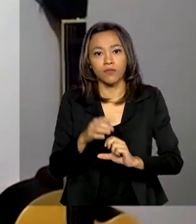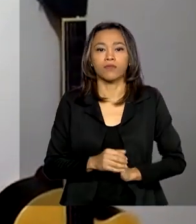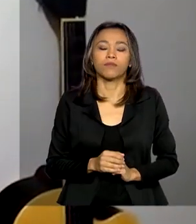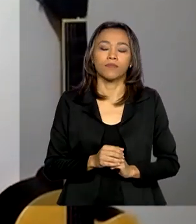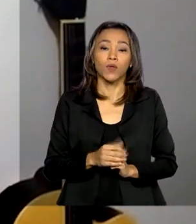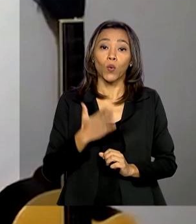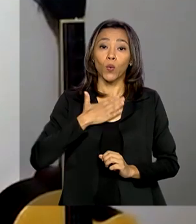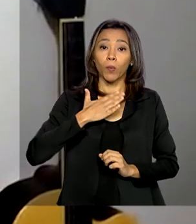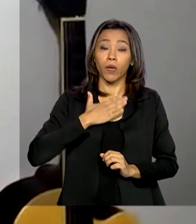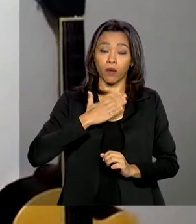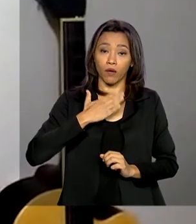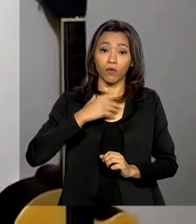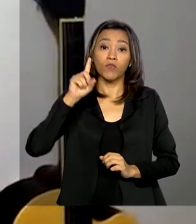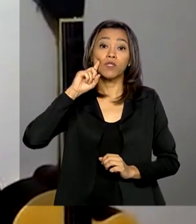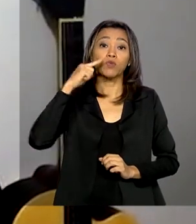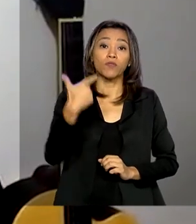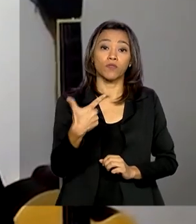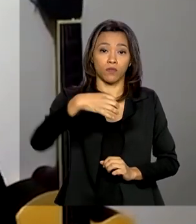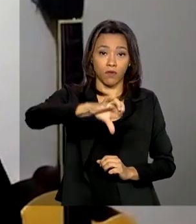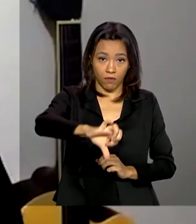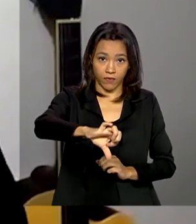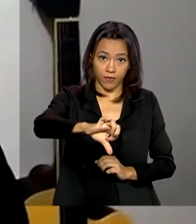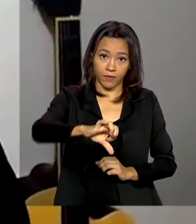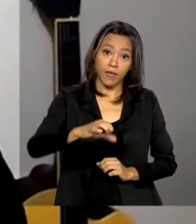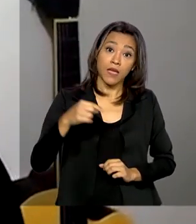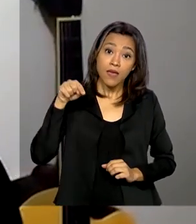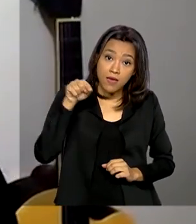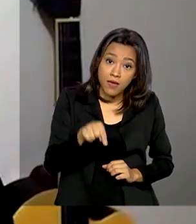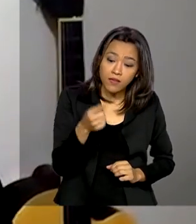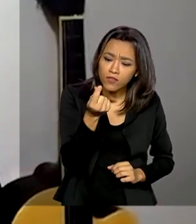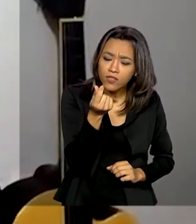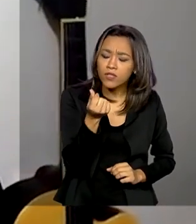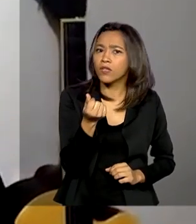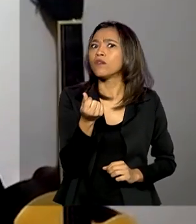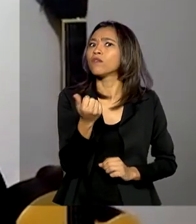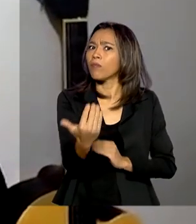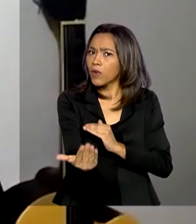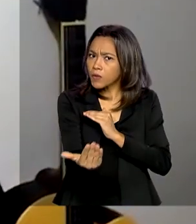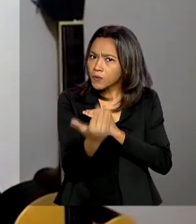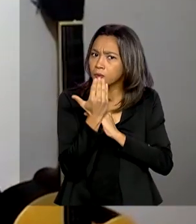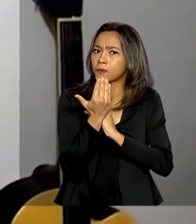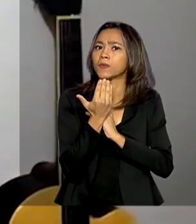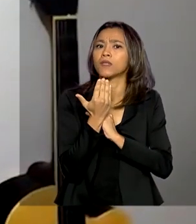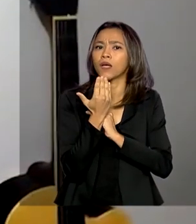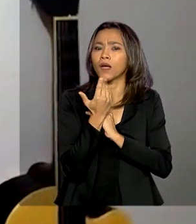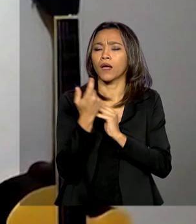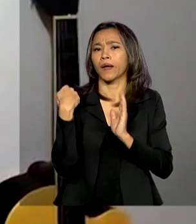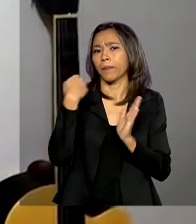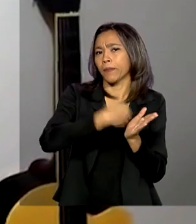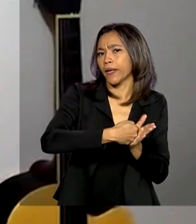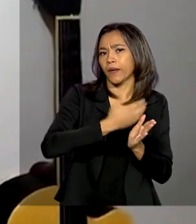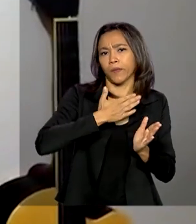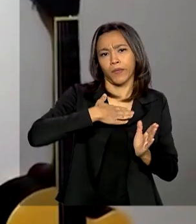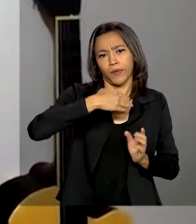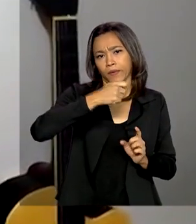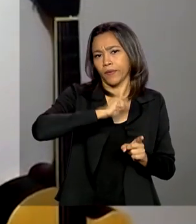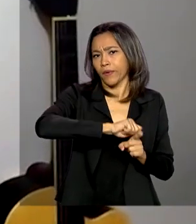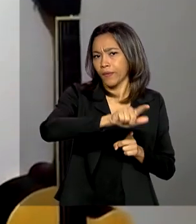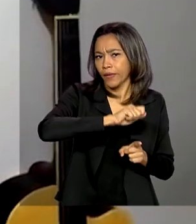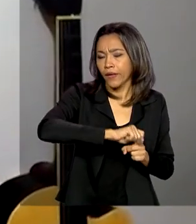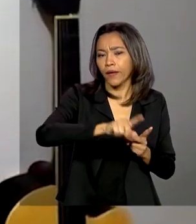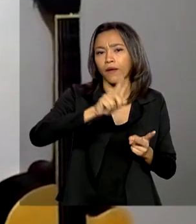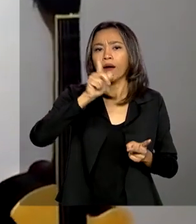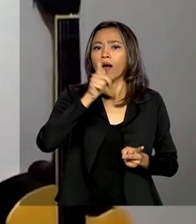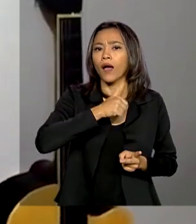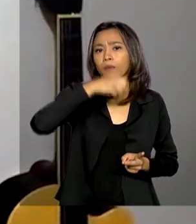E o meu vai ser dia 29. Esse dinheiro vai me ajudar a pagar, basicamente, meu aluguel, água e